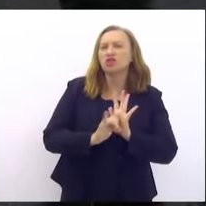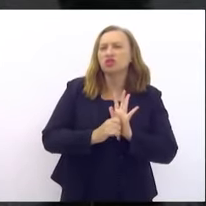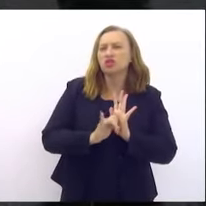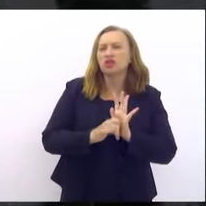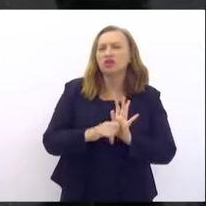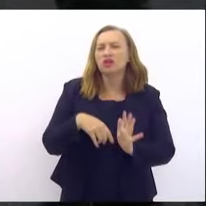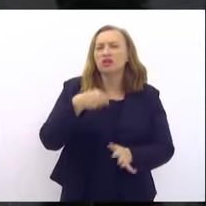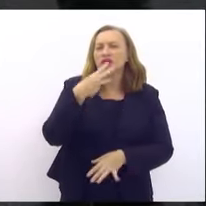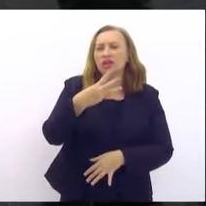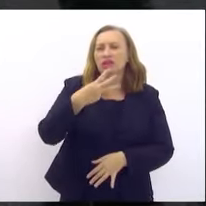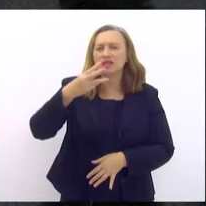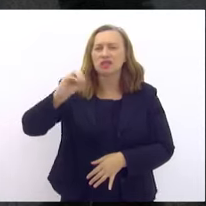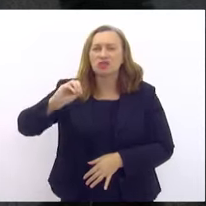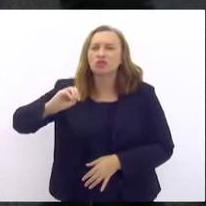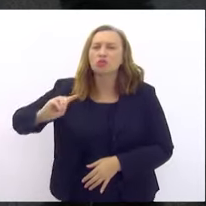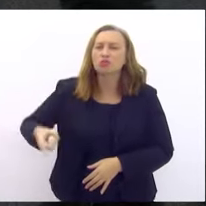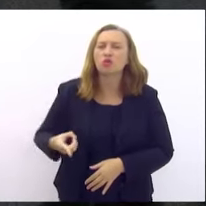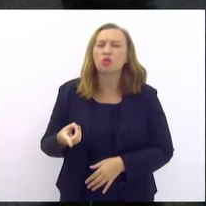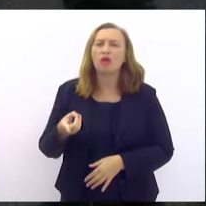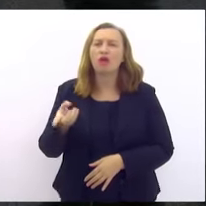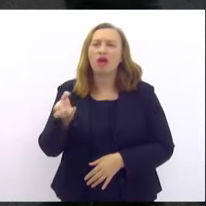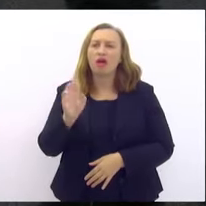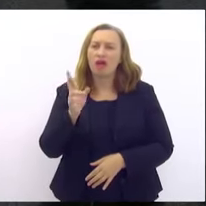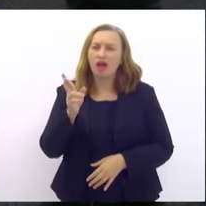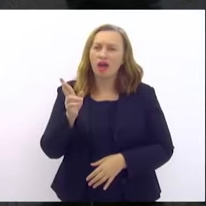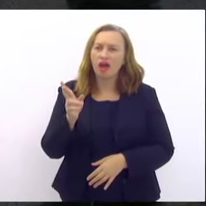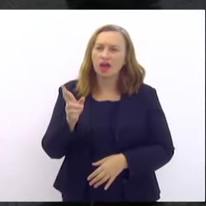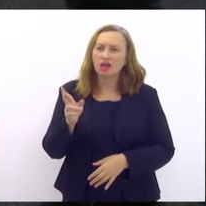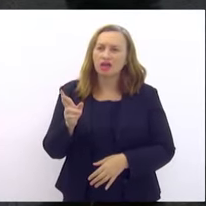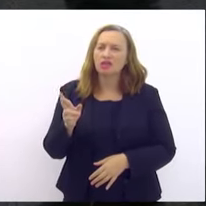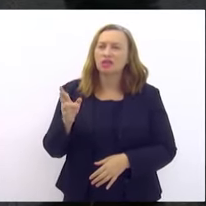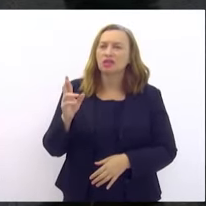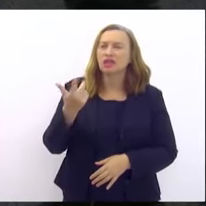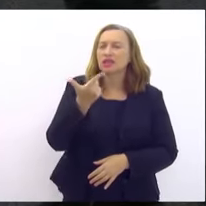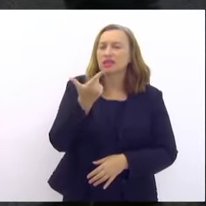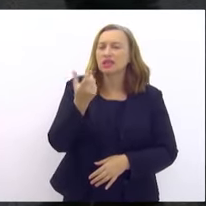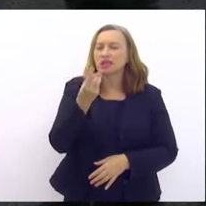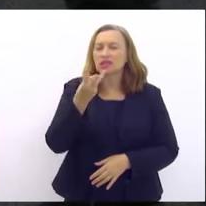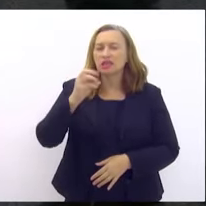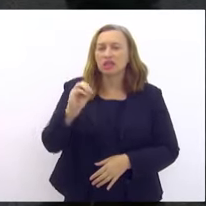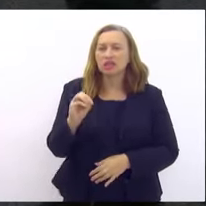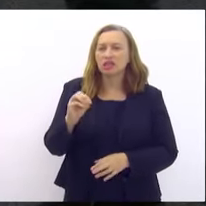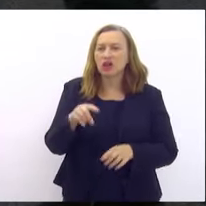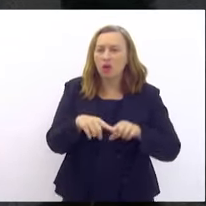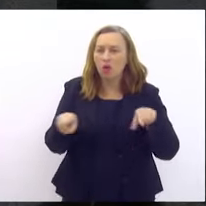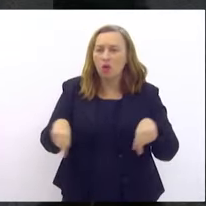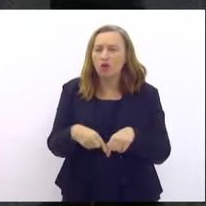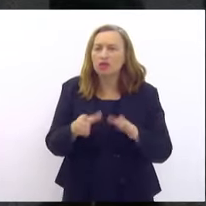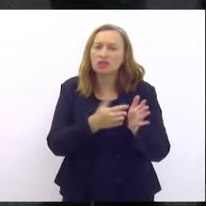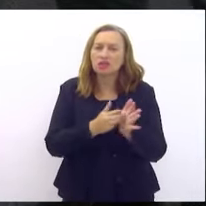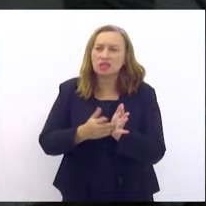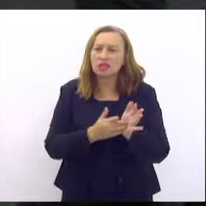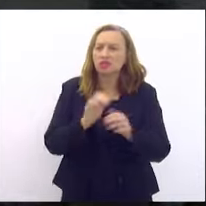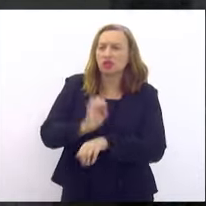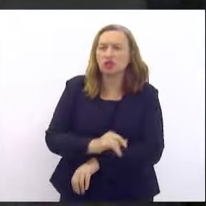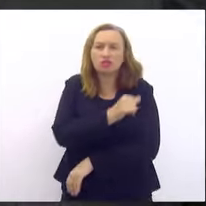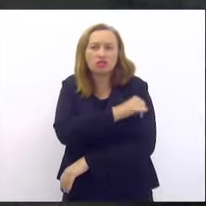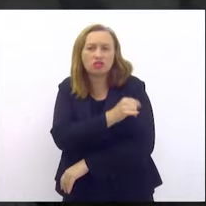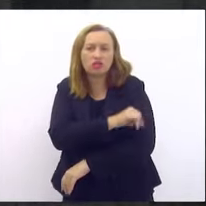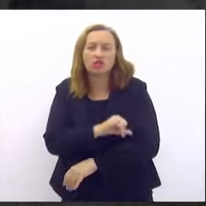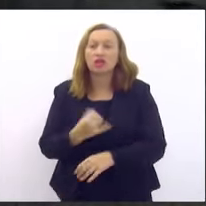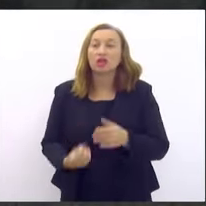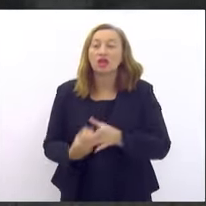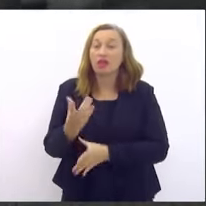R 300.000 fomentando 30 rodas de samba do Estado do Rio de Janeiro fruto dessa